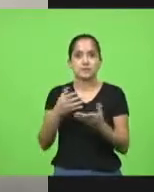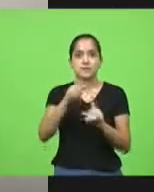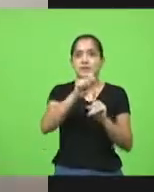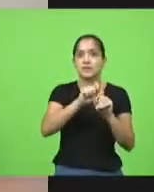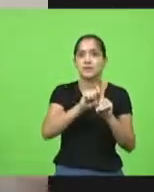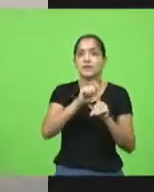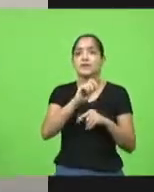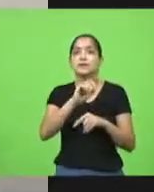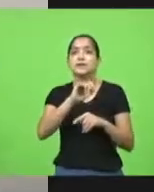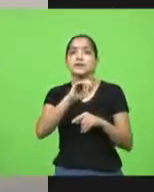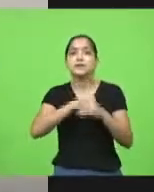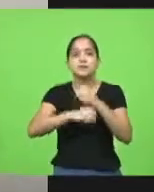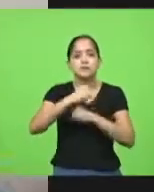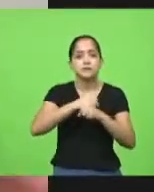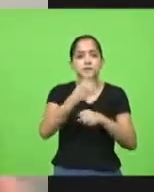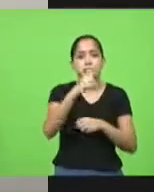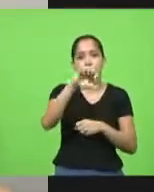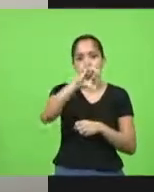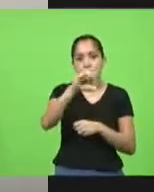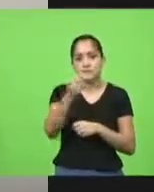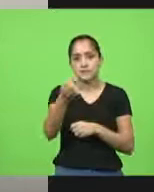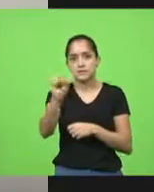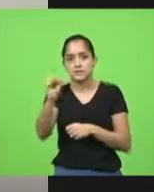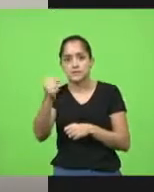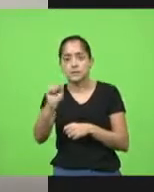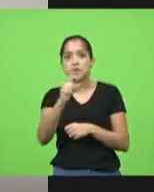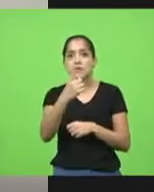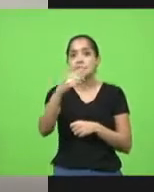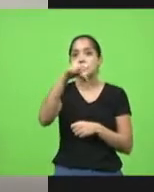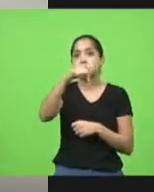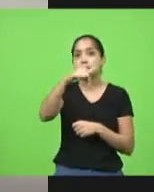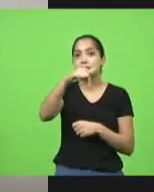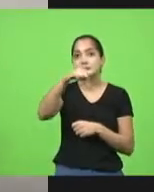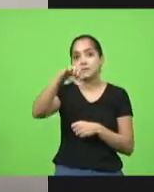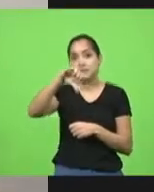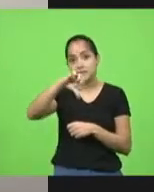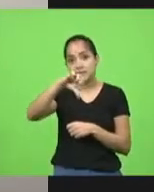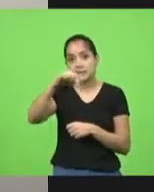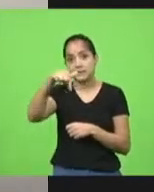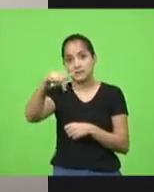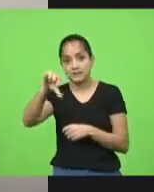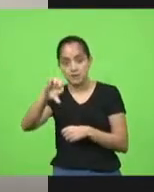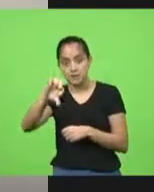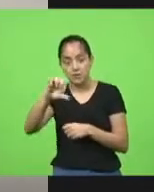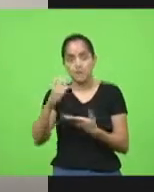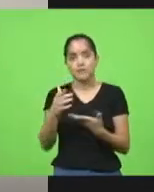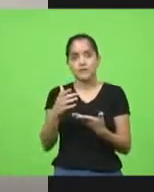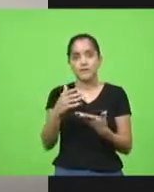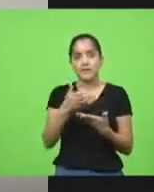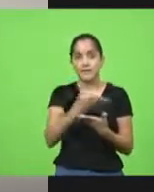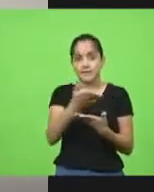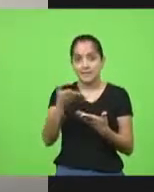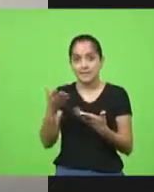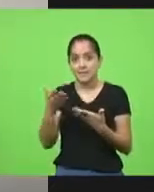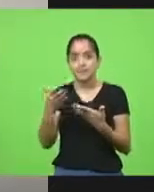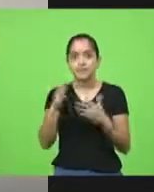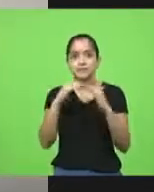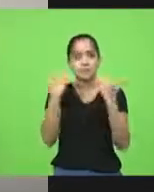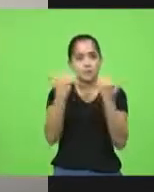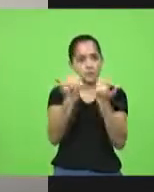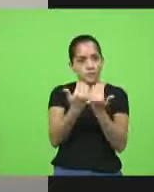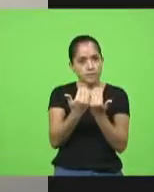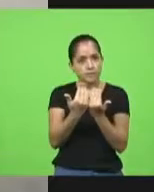68, a de Puebla, em 79. E nestas conferências, além de